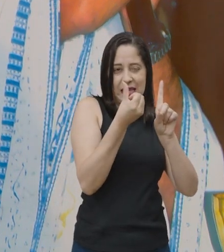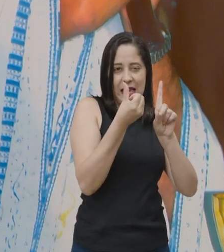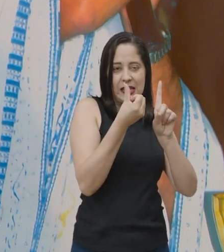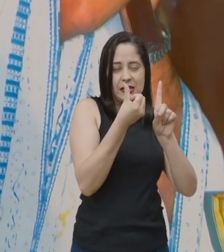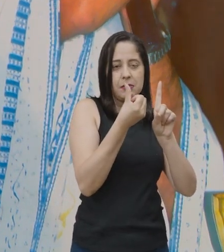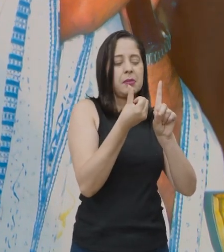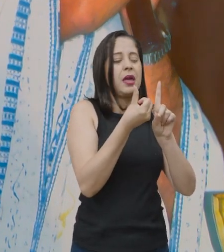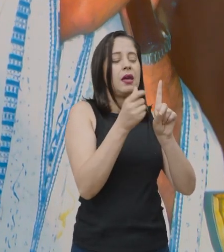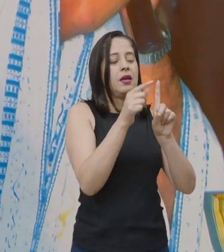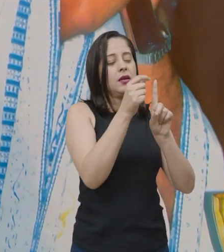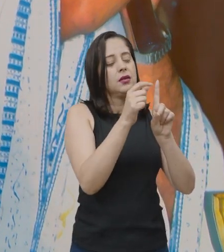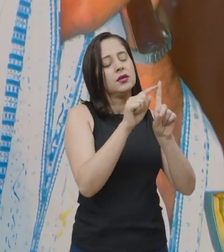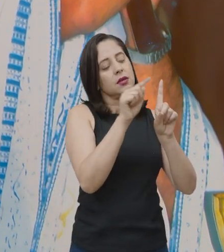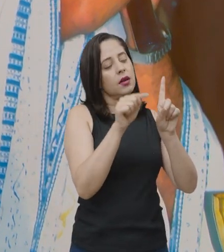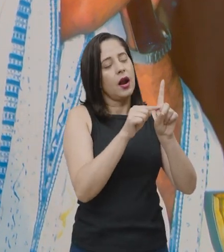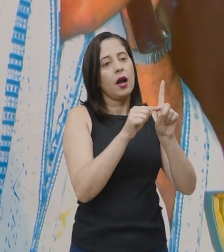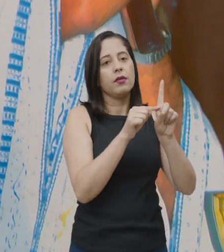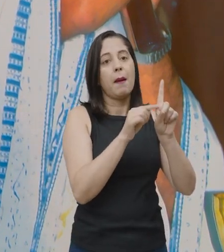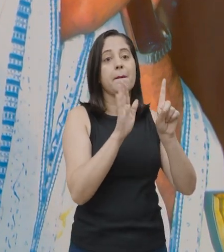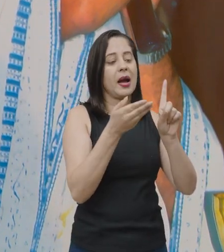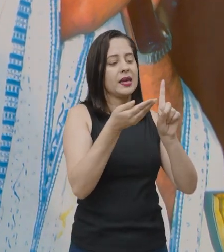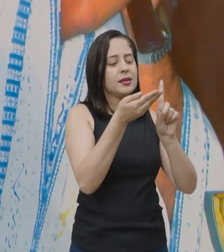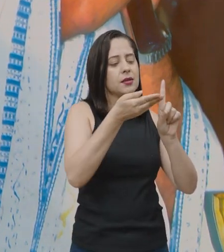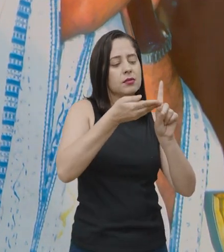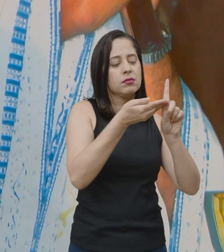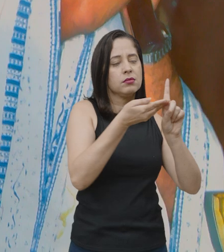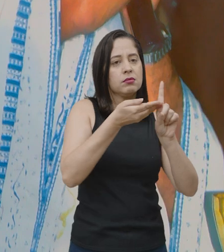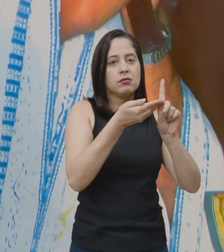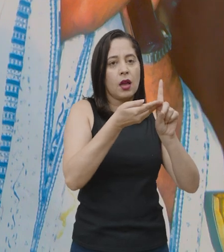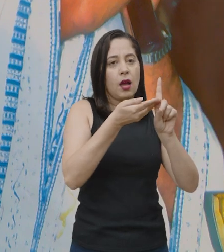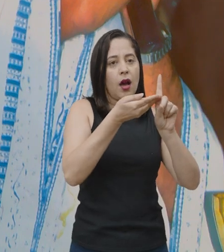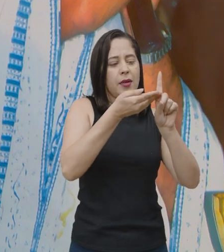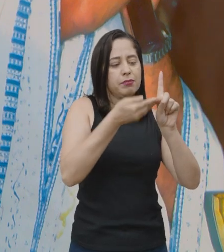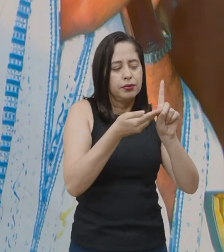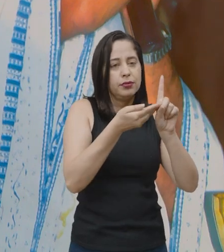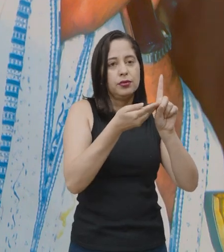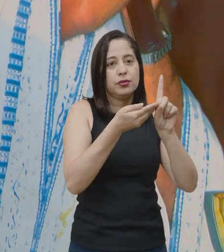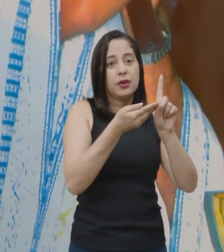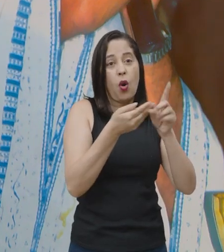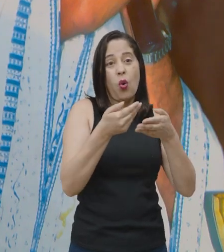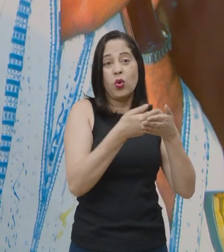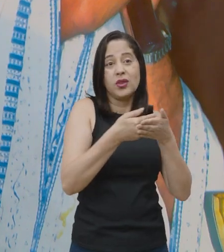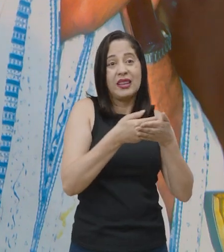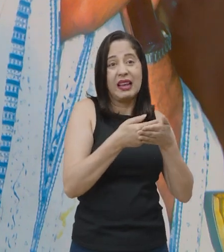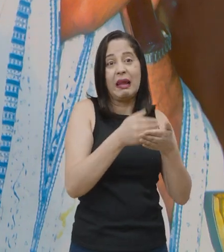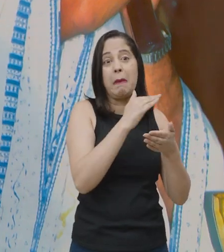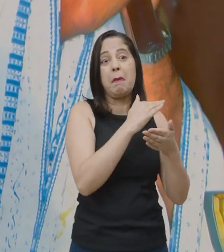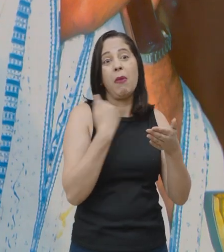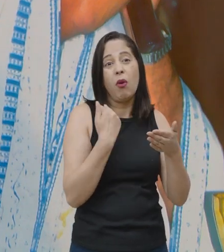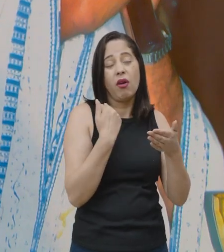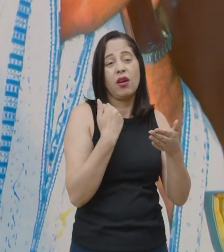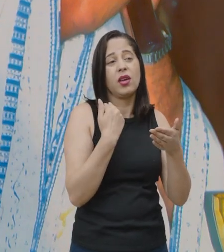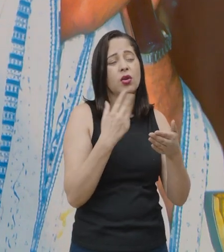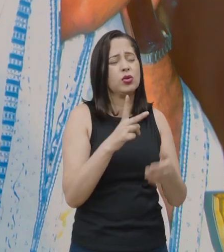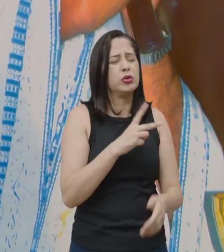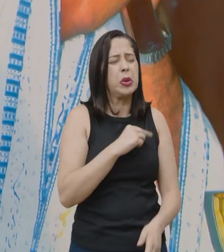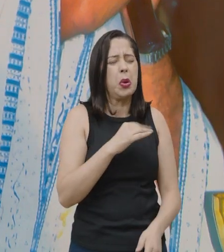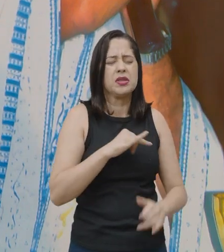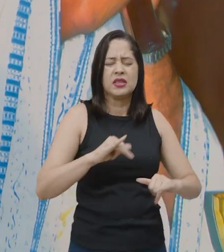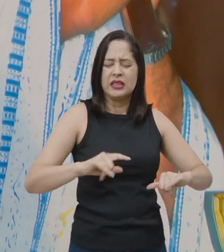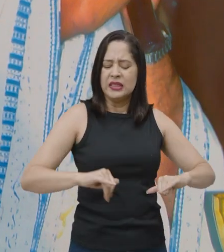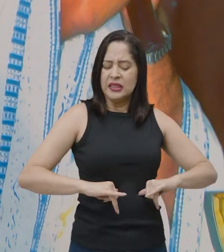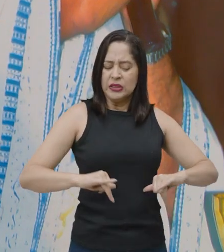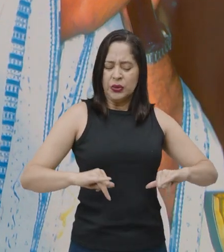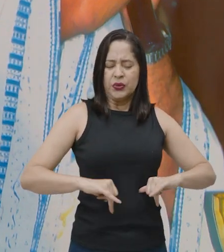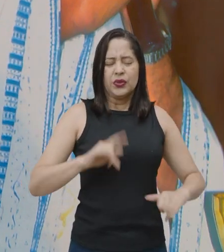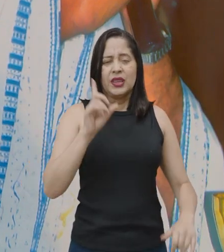meses de gravidez, né? E eu tive descolamento de placenta, acabei ficando com o neném morto na minha barriga um tempo e foi